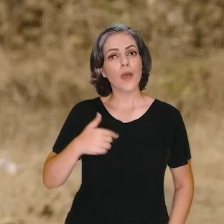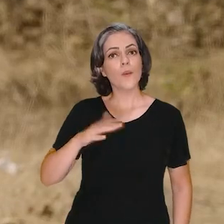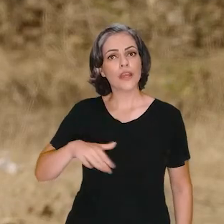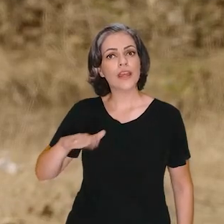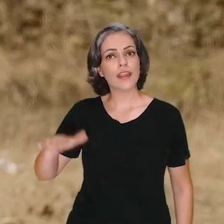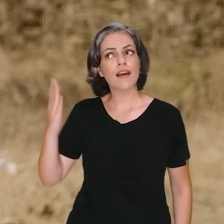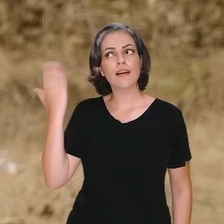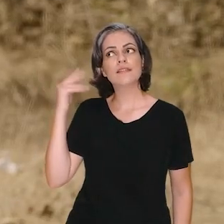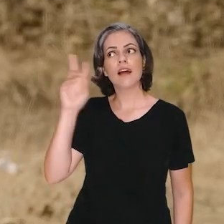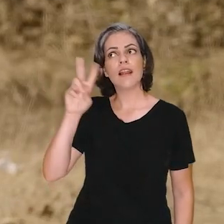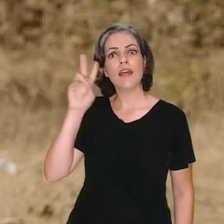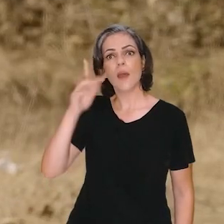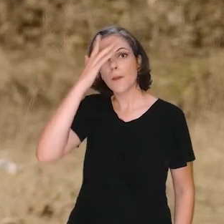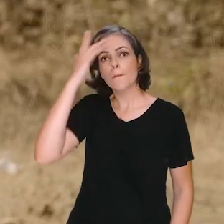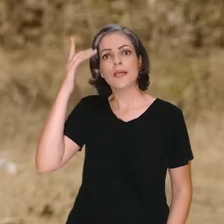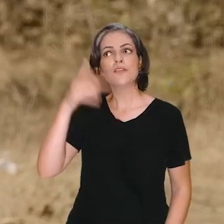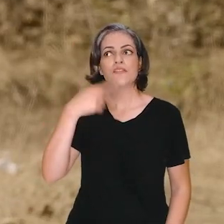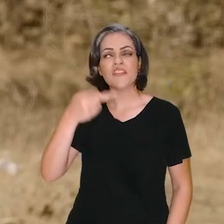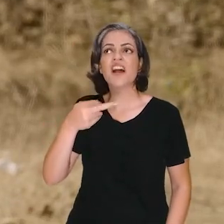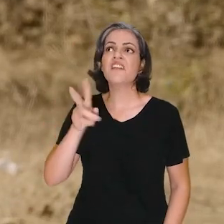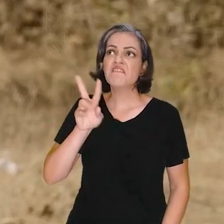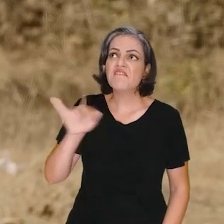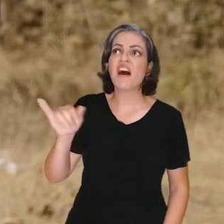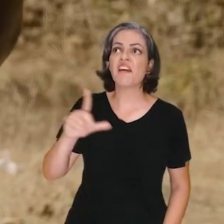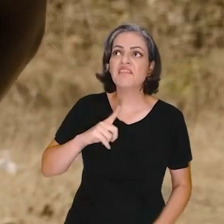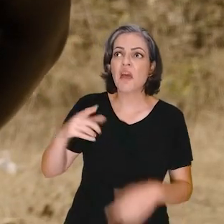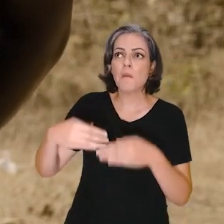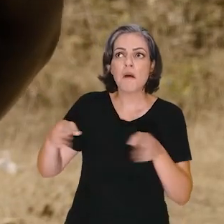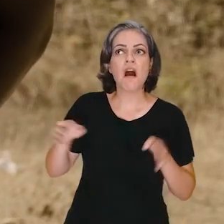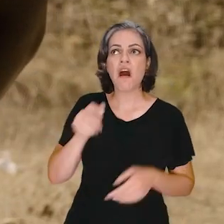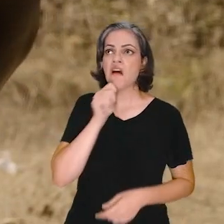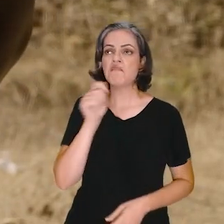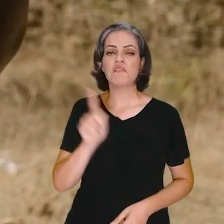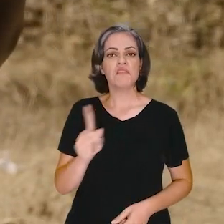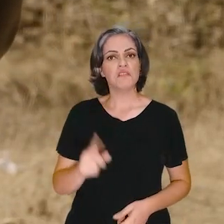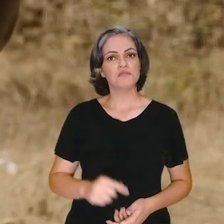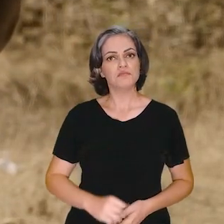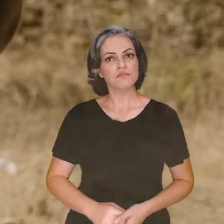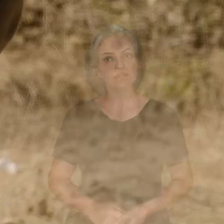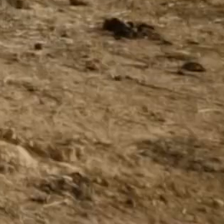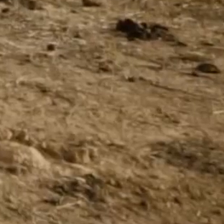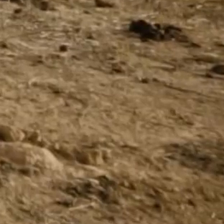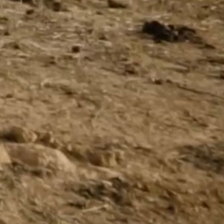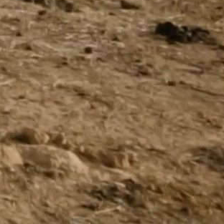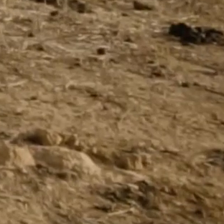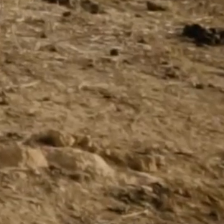Desde pequena que eu vejo o pessoal falar dessa barragem, que vai chegar, chegar e nunca chega.